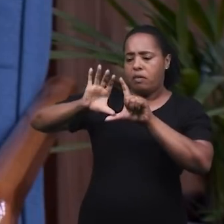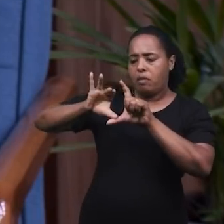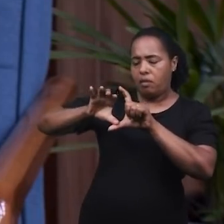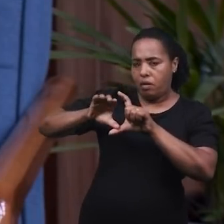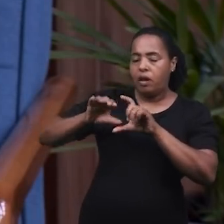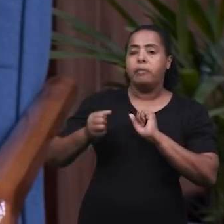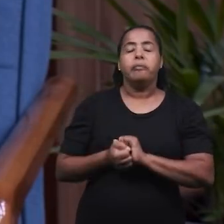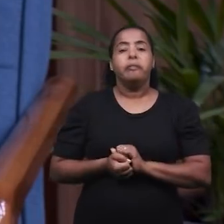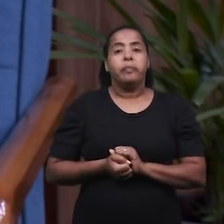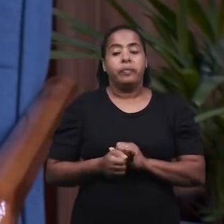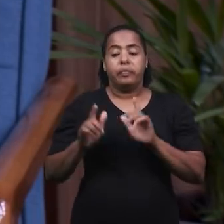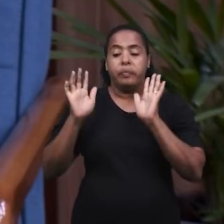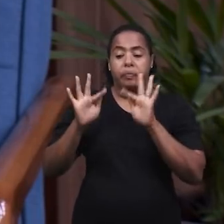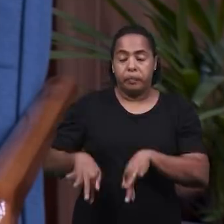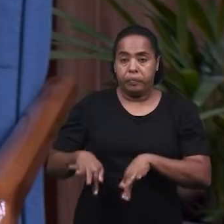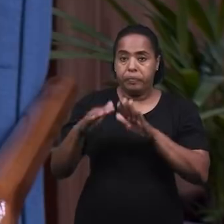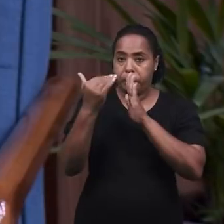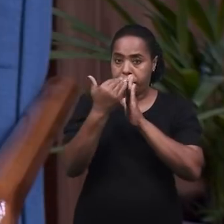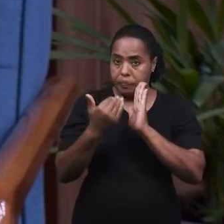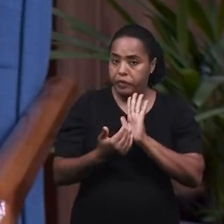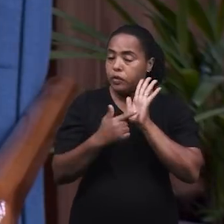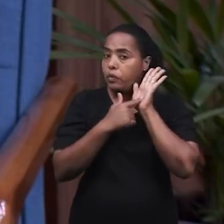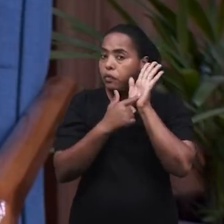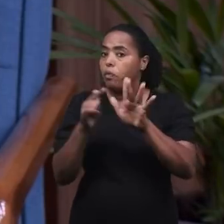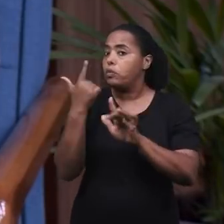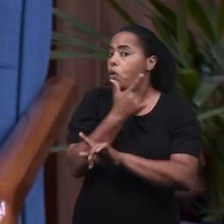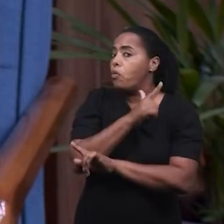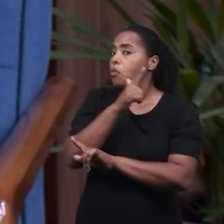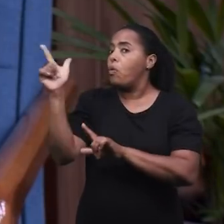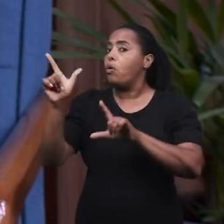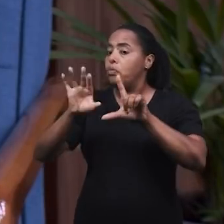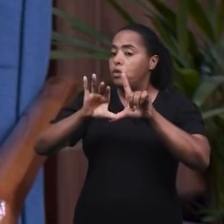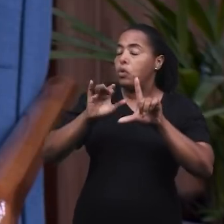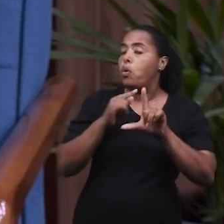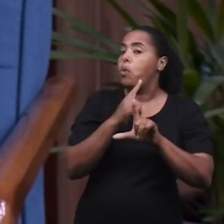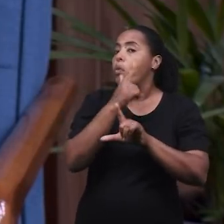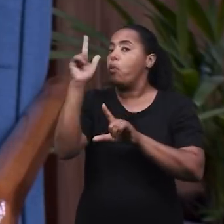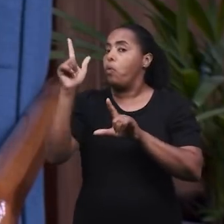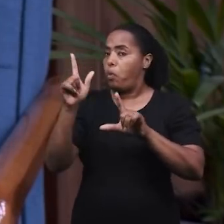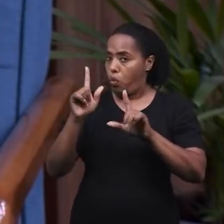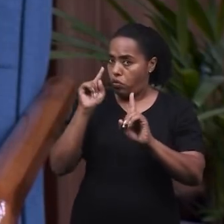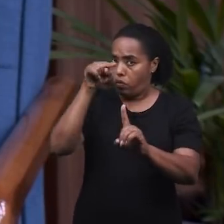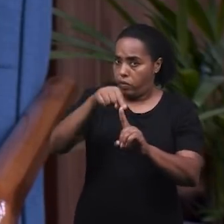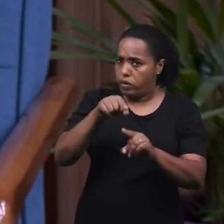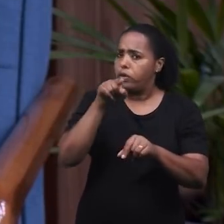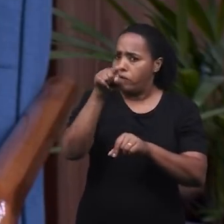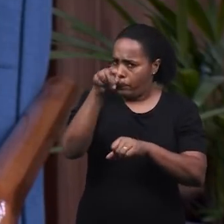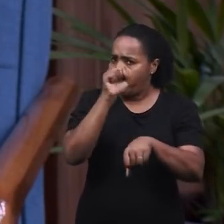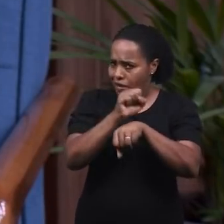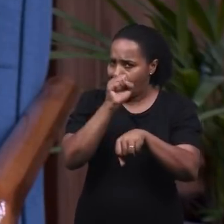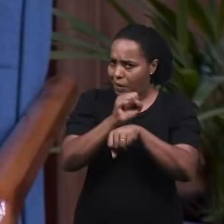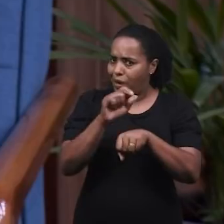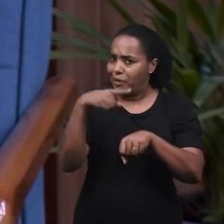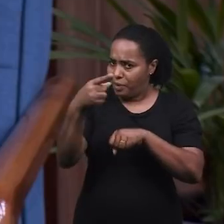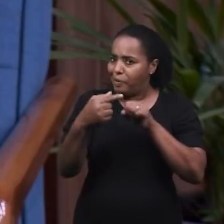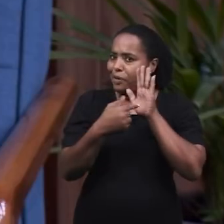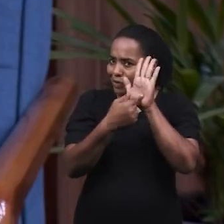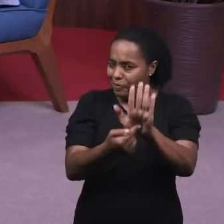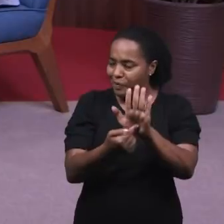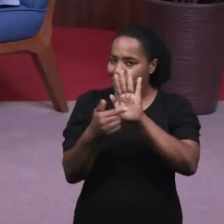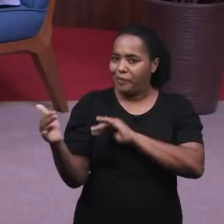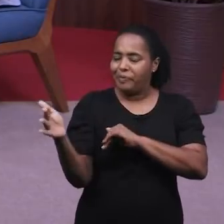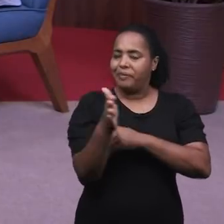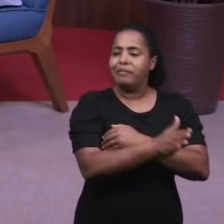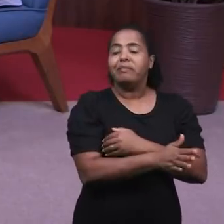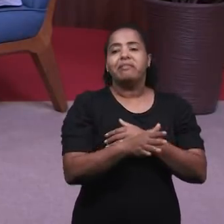No final do programa, a gente vai mostrar um outro QR Code para um outro objetivo, você aguarda e a gente vai falar um pouquinho sobre isso, tá bom?